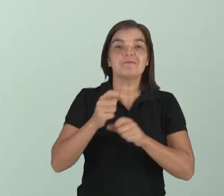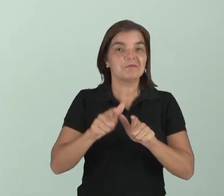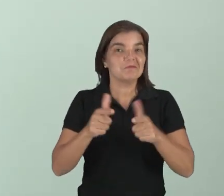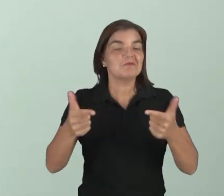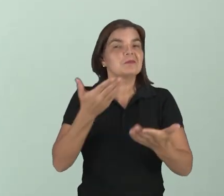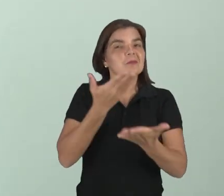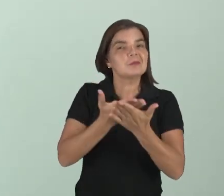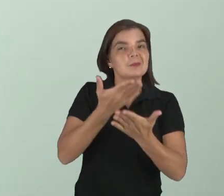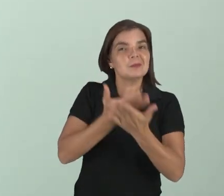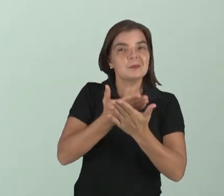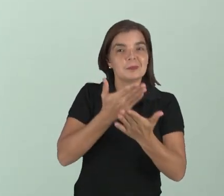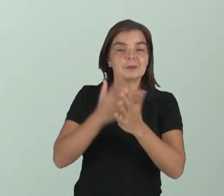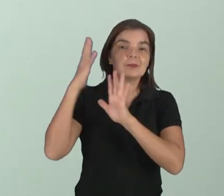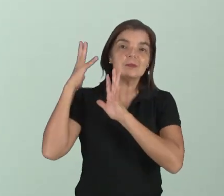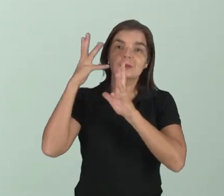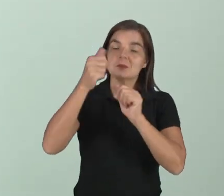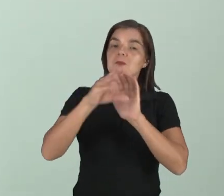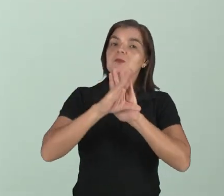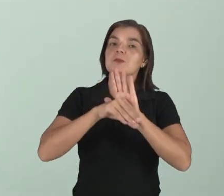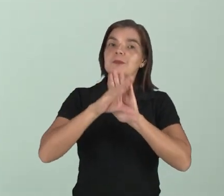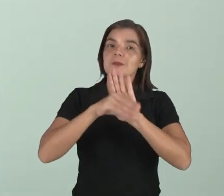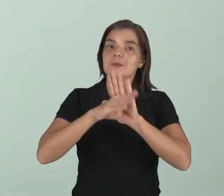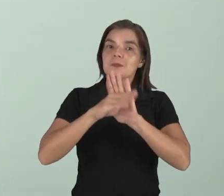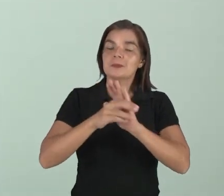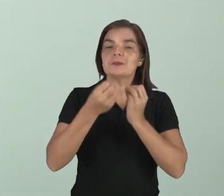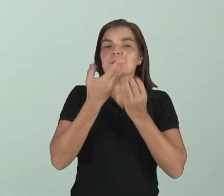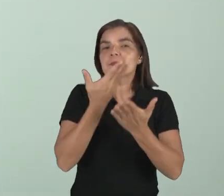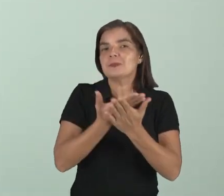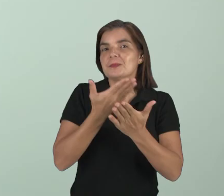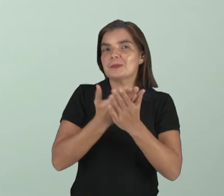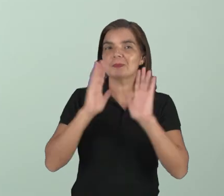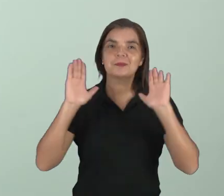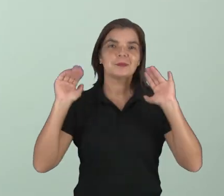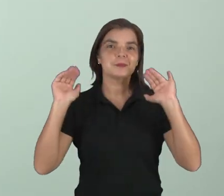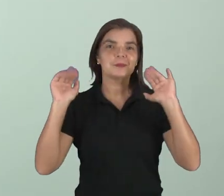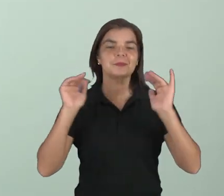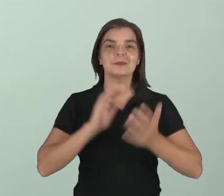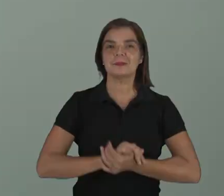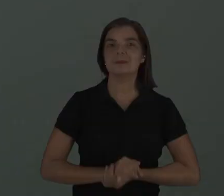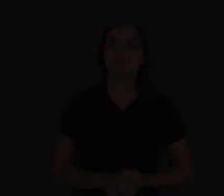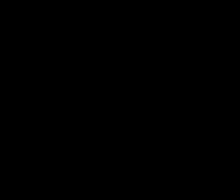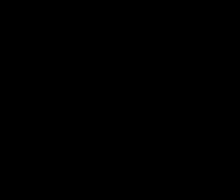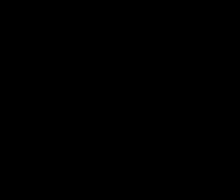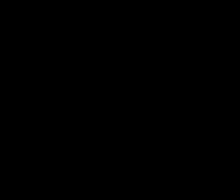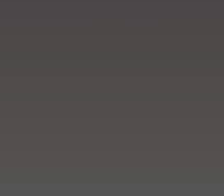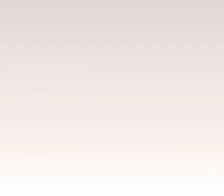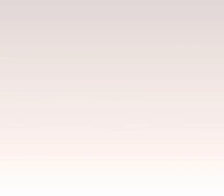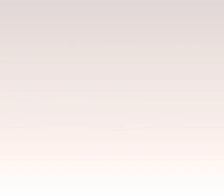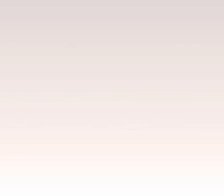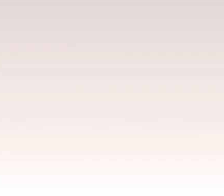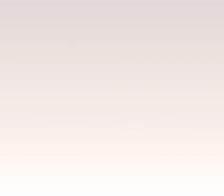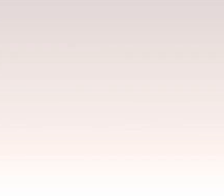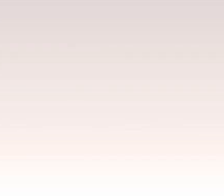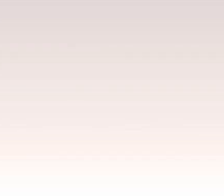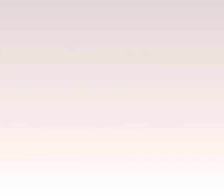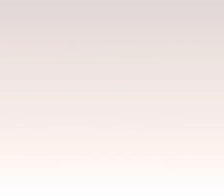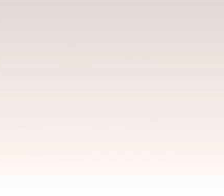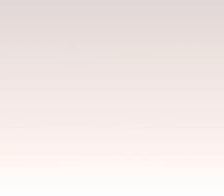direito, estudando, revisando os conteúdos. Bons estudos e até a próxima!